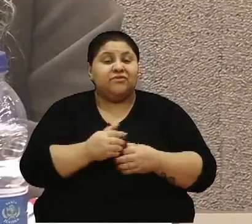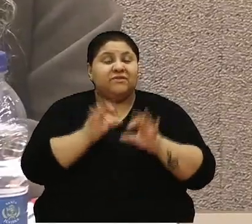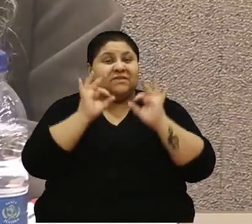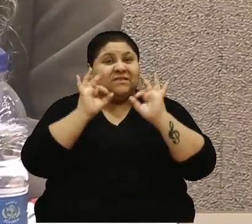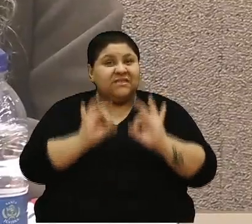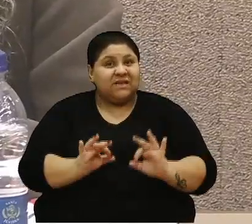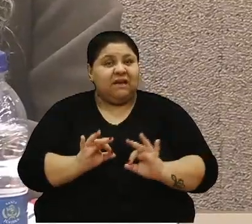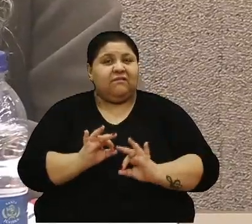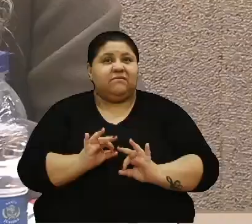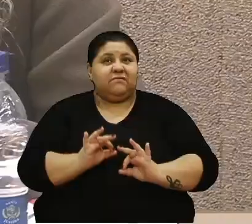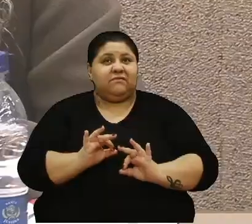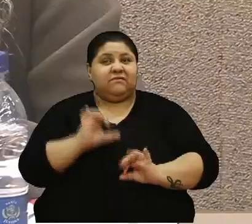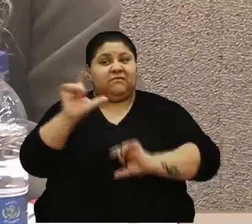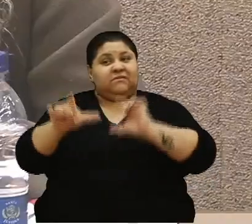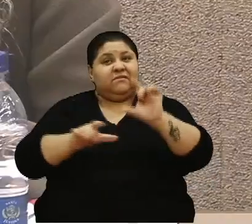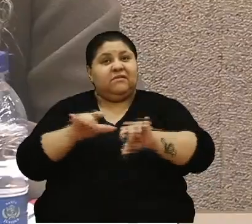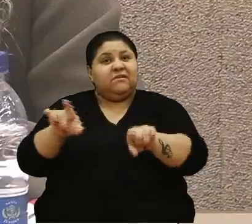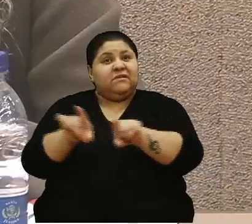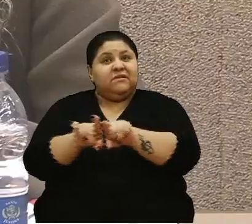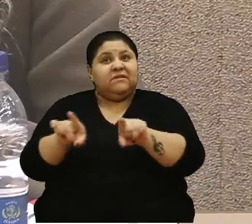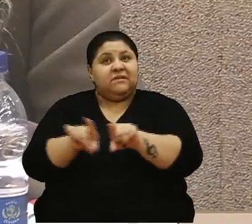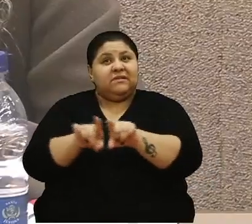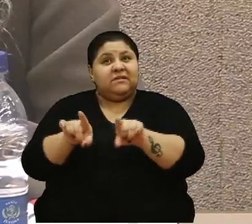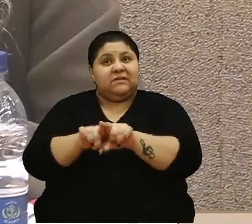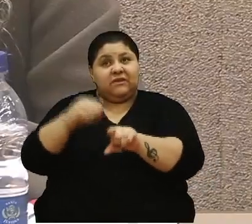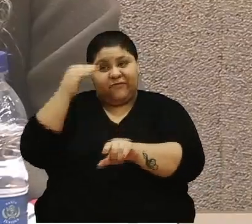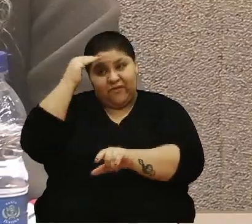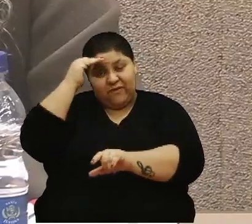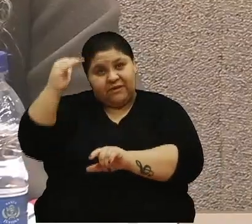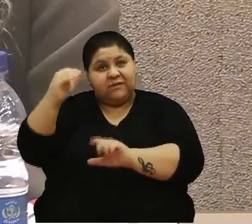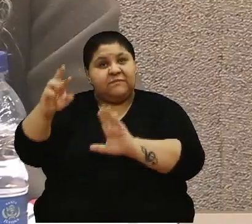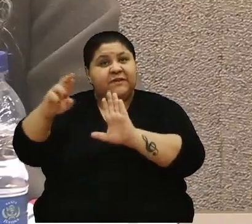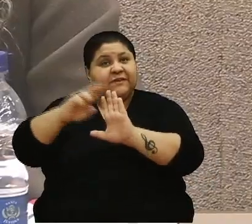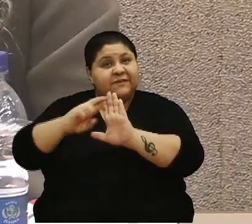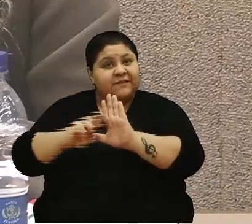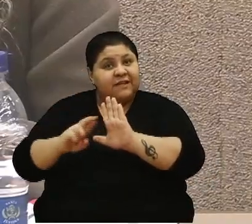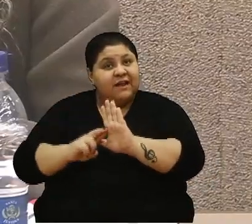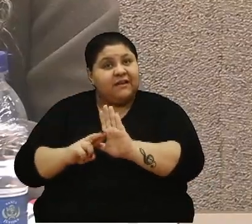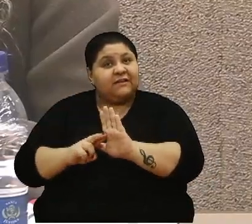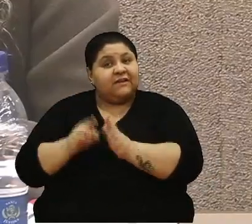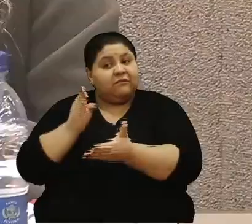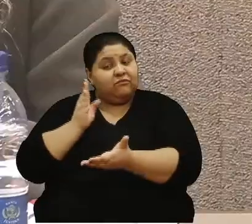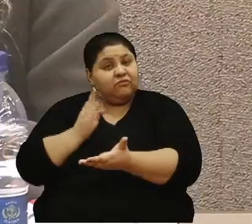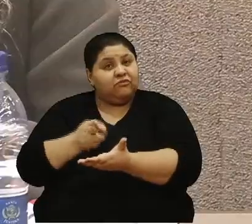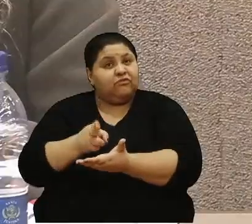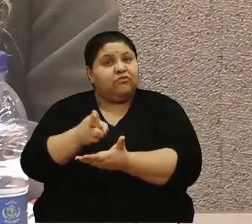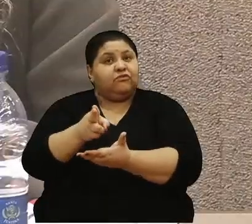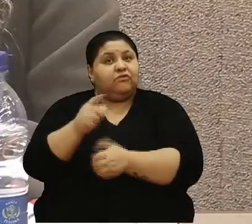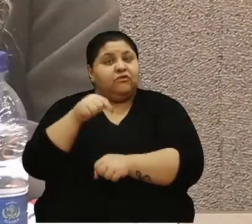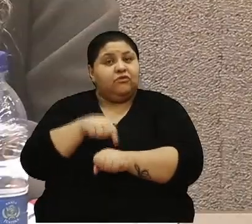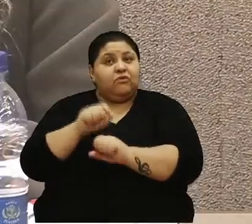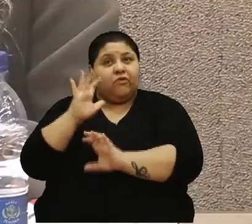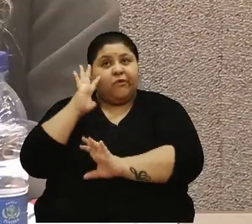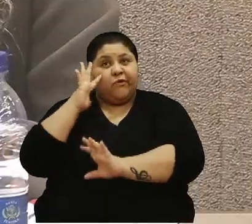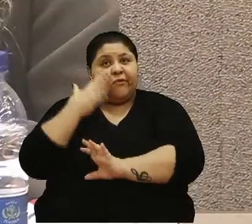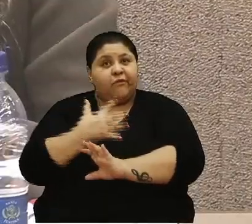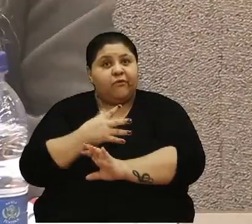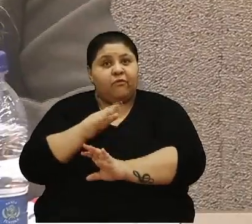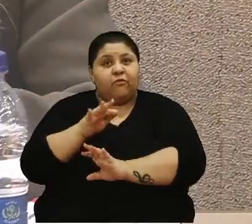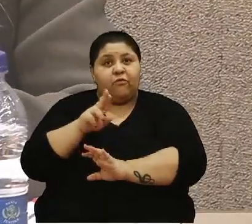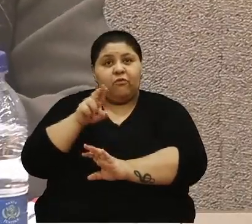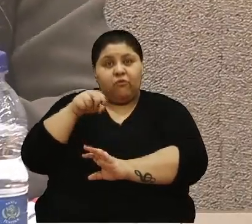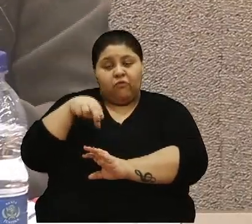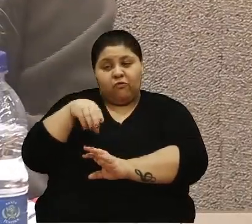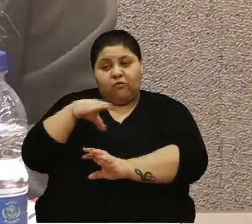para que essas pessoas também venham a cumprir com as suas obrigações no decorrer do tempo, para que não aconteça como aconteceu, né, no FUNCAP e